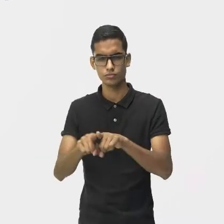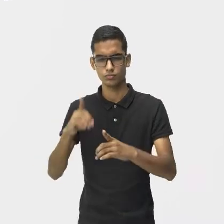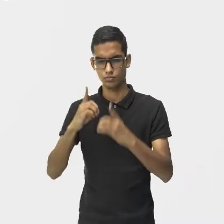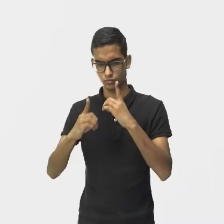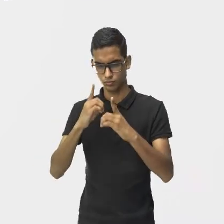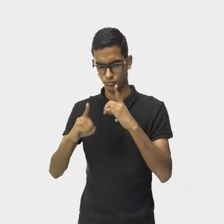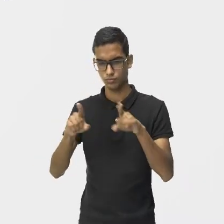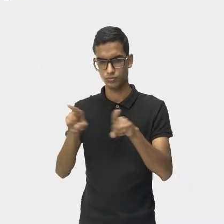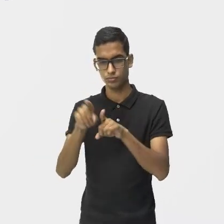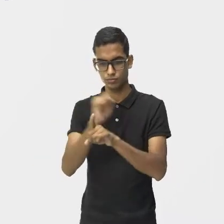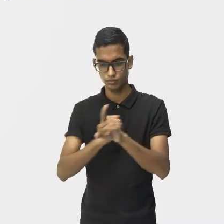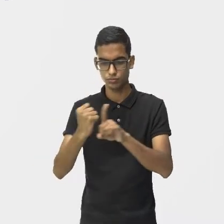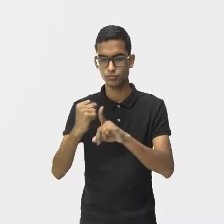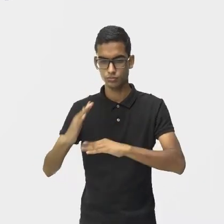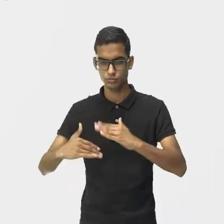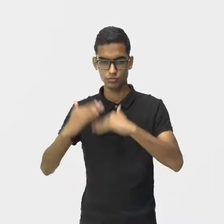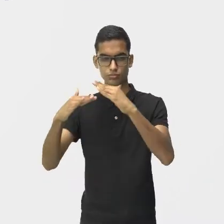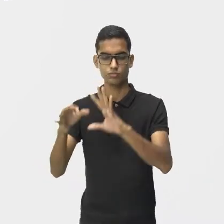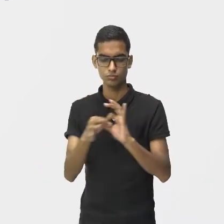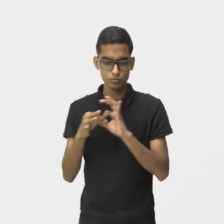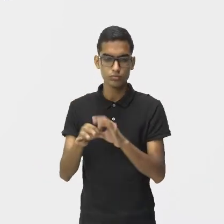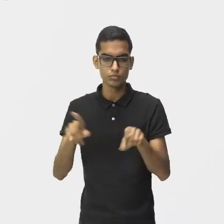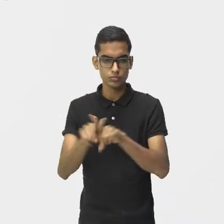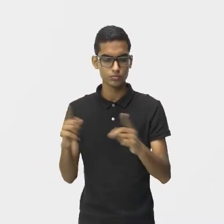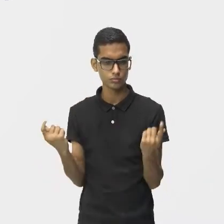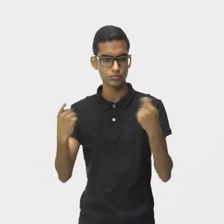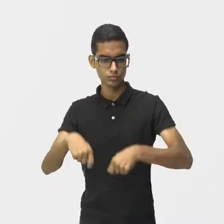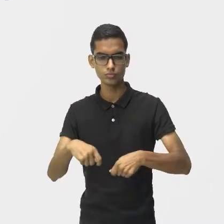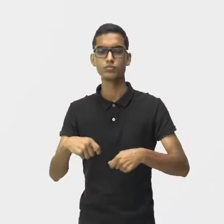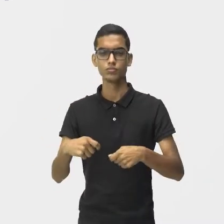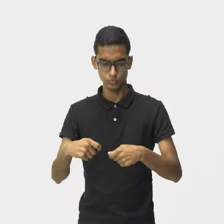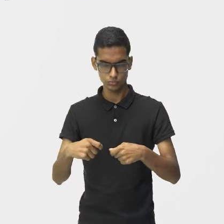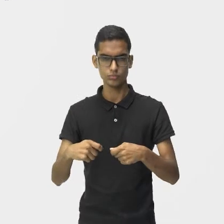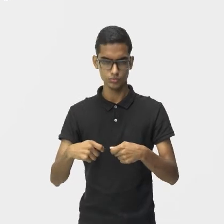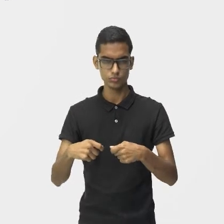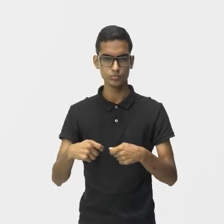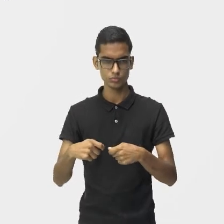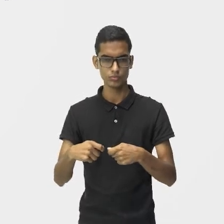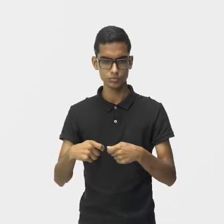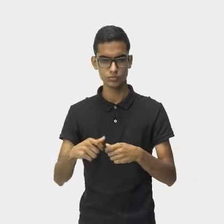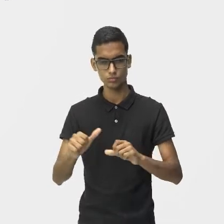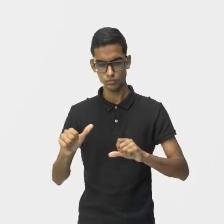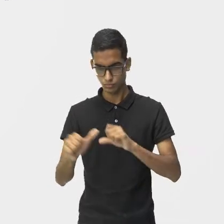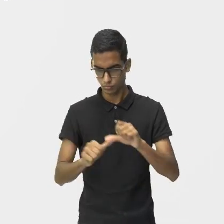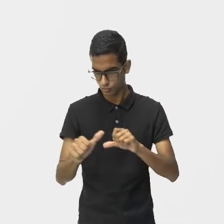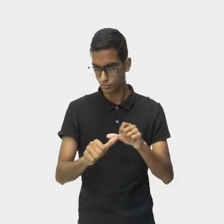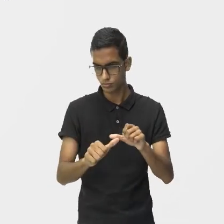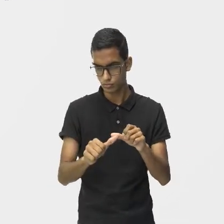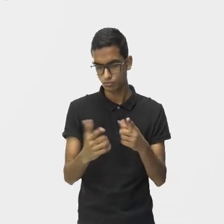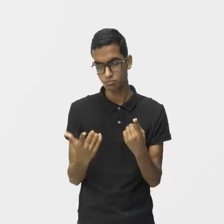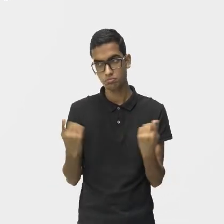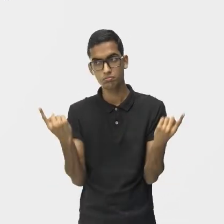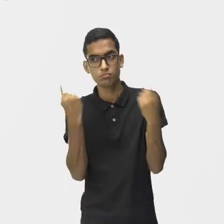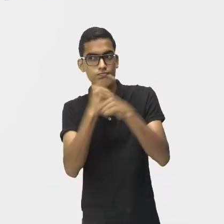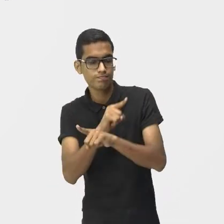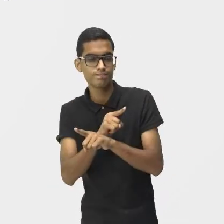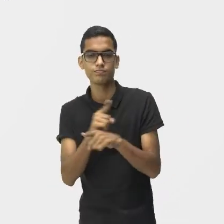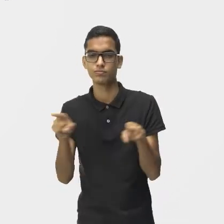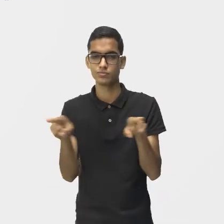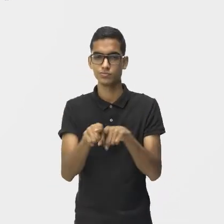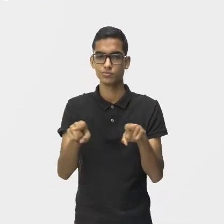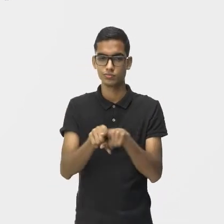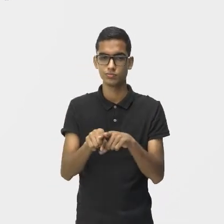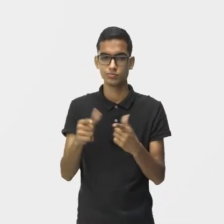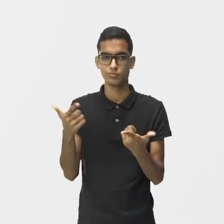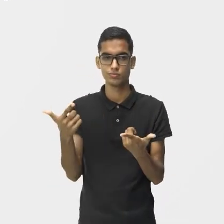socialmente construídas, podendo ser também corroídas, contrariadas ou